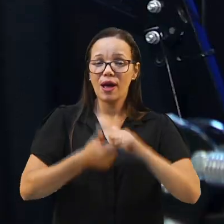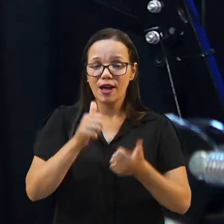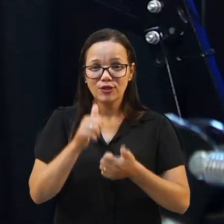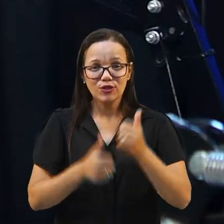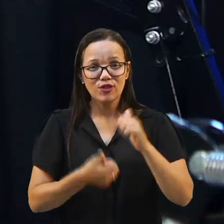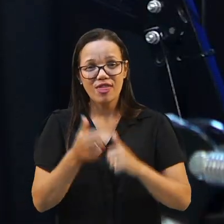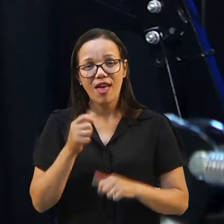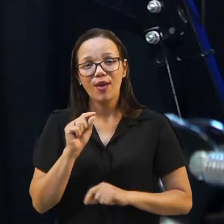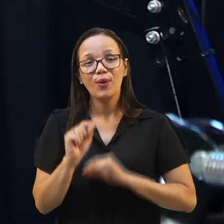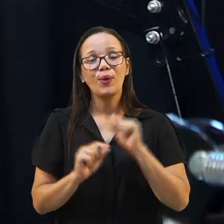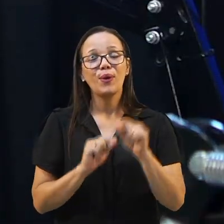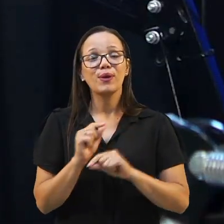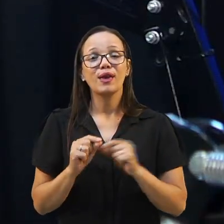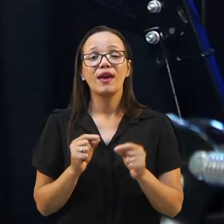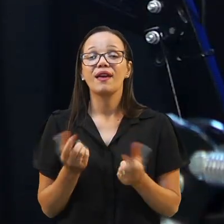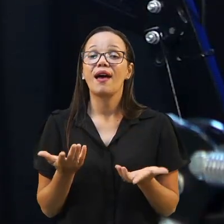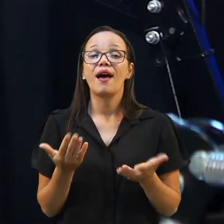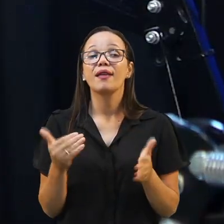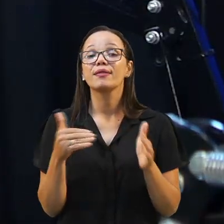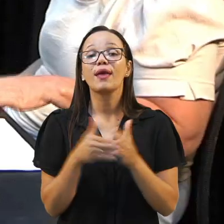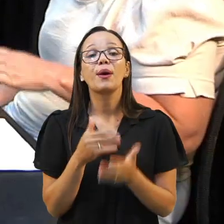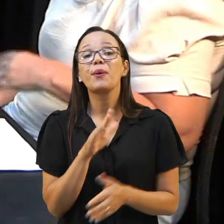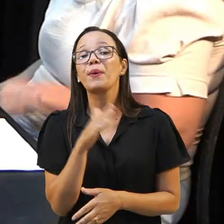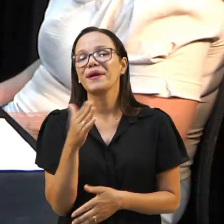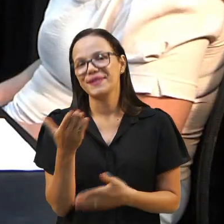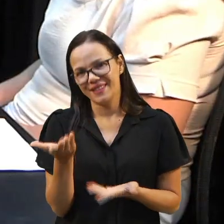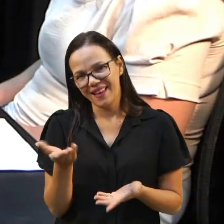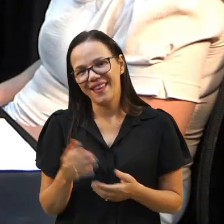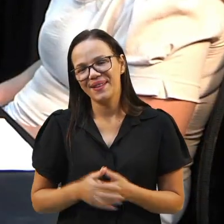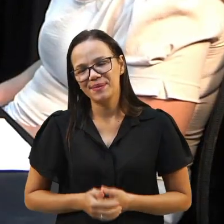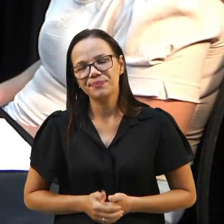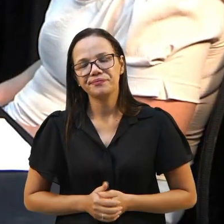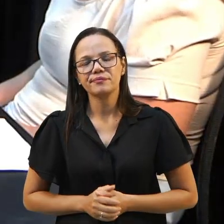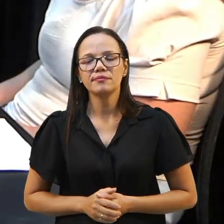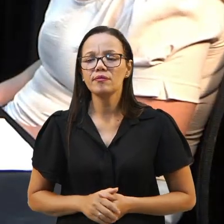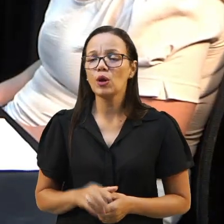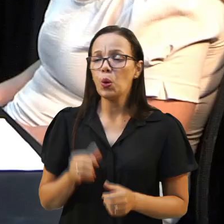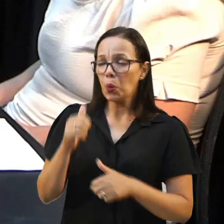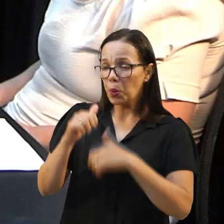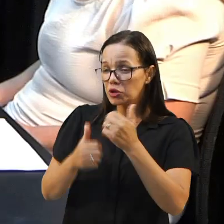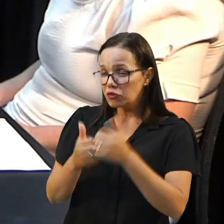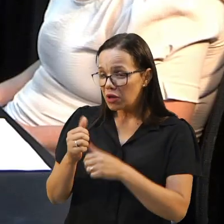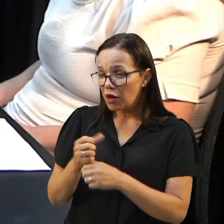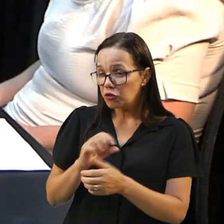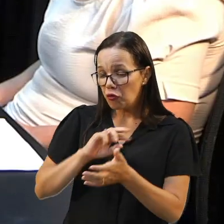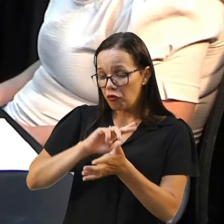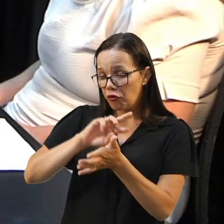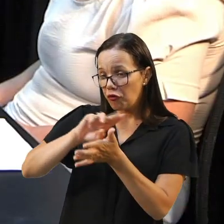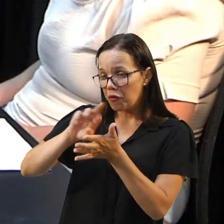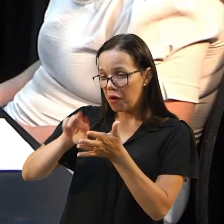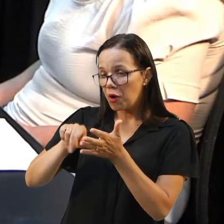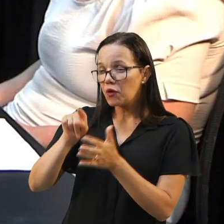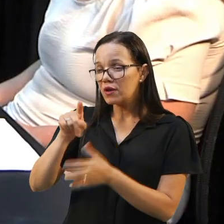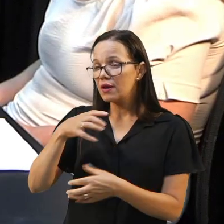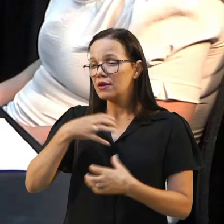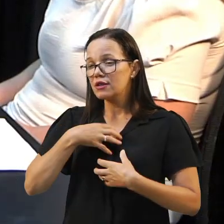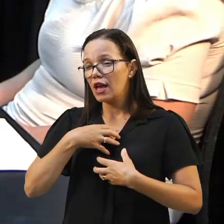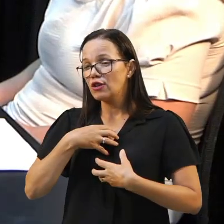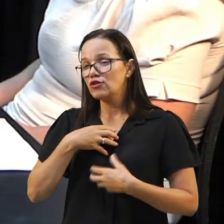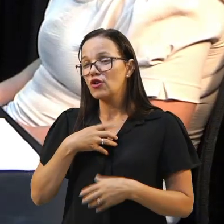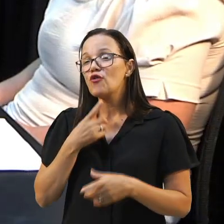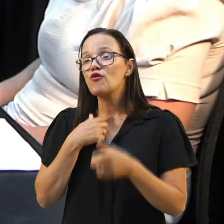atividade que vamos ver até quando. Com tantas atividades, o professor chega a sentir falta daquele tempo que dava